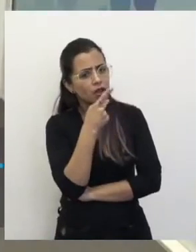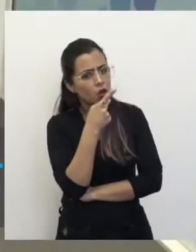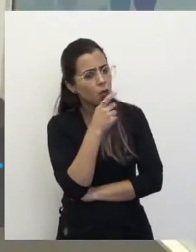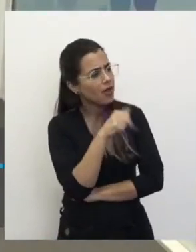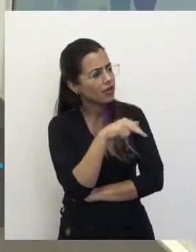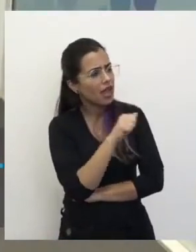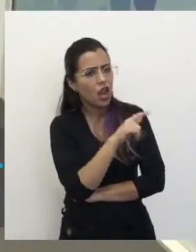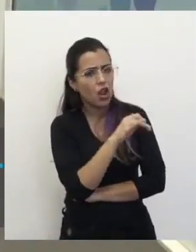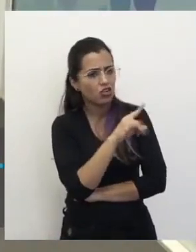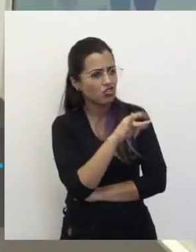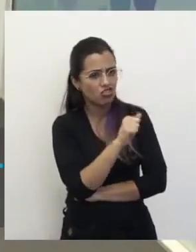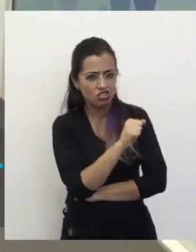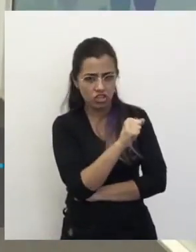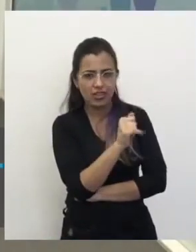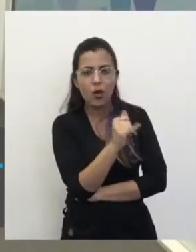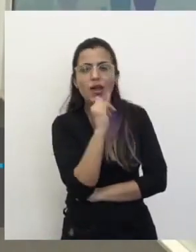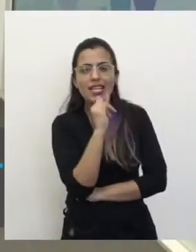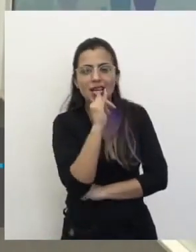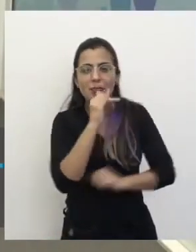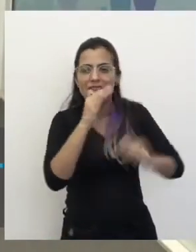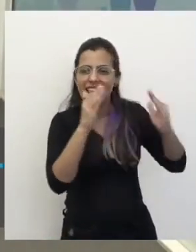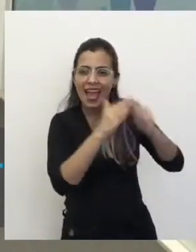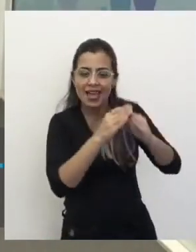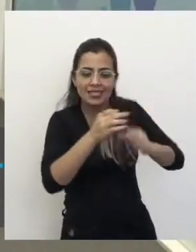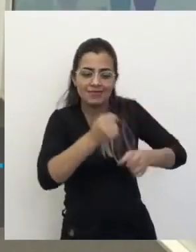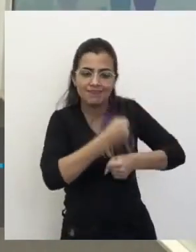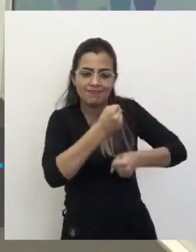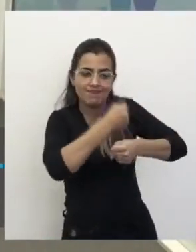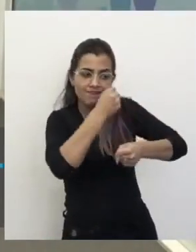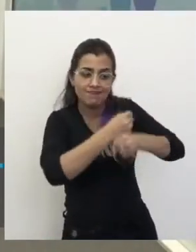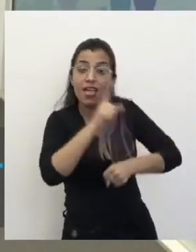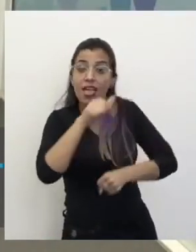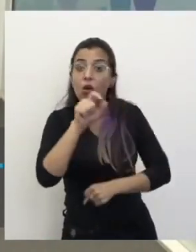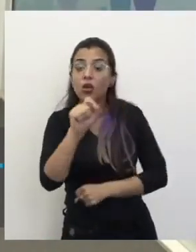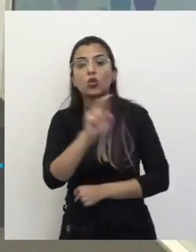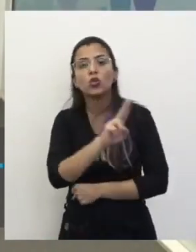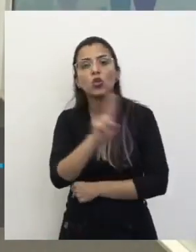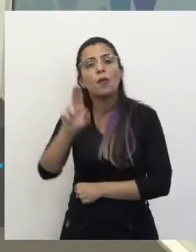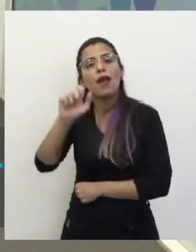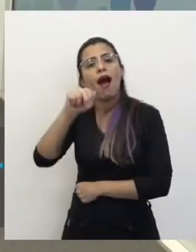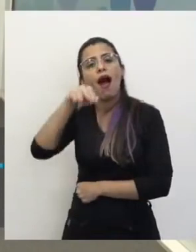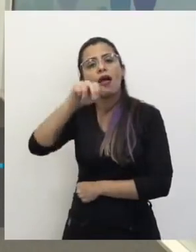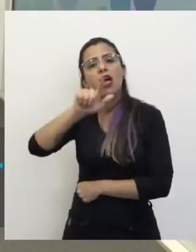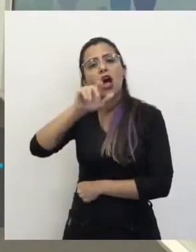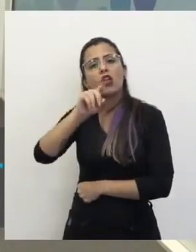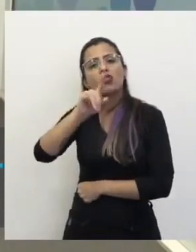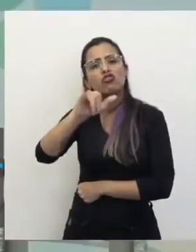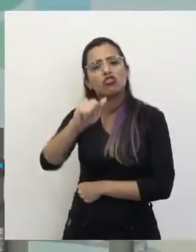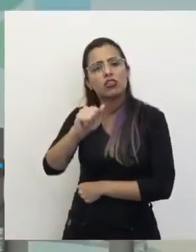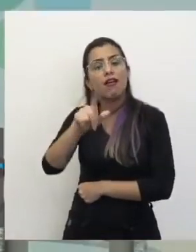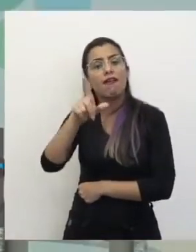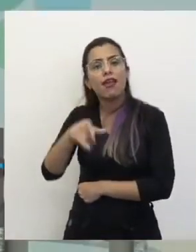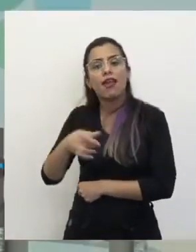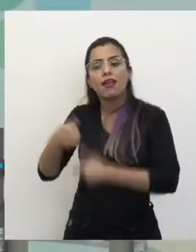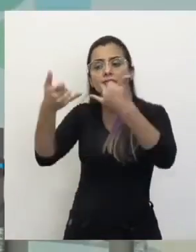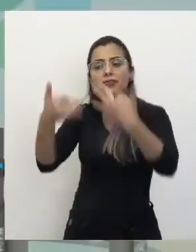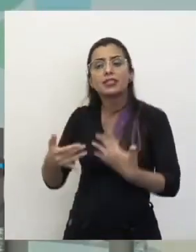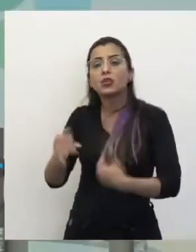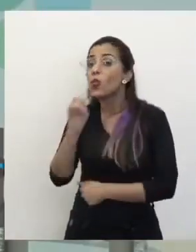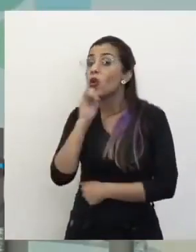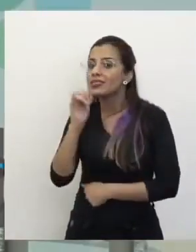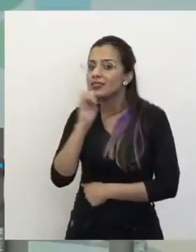né? Do cimento da casa, quando a gente vai construir, também é uma analogia. Mas eu lembrei logo da agulha e da linha, porque a gente